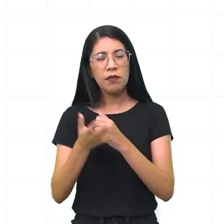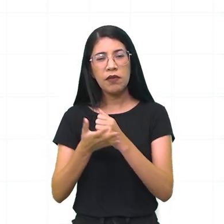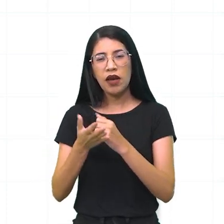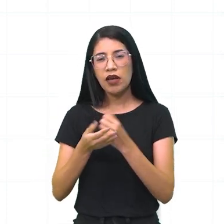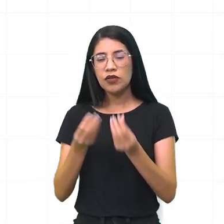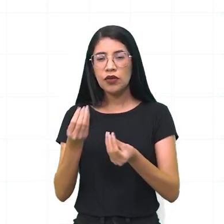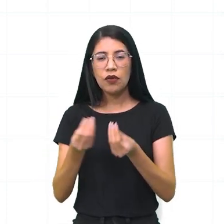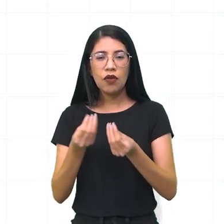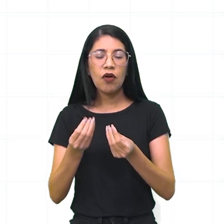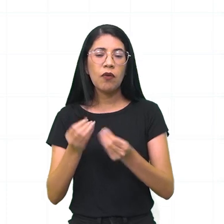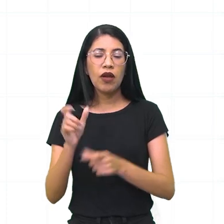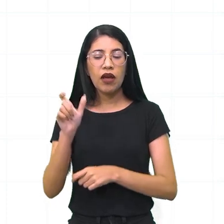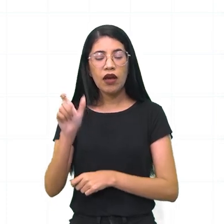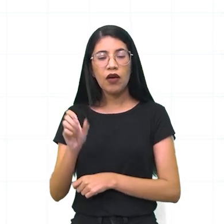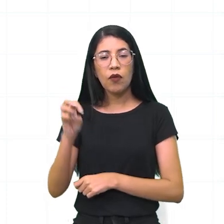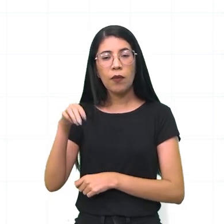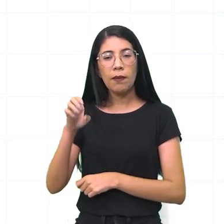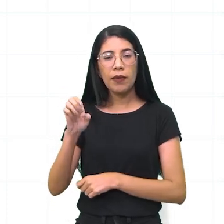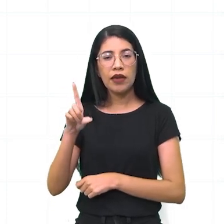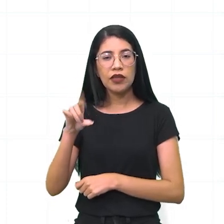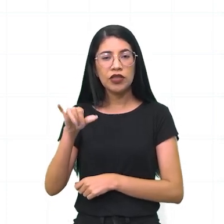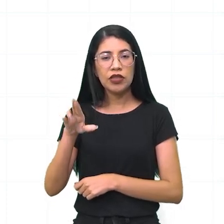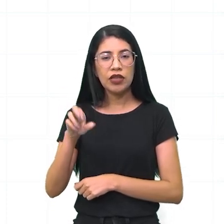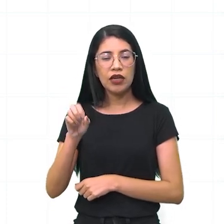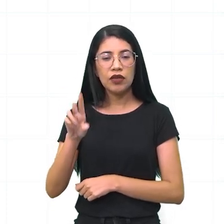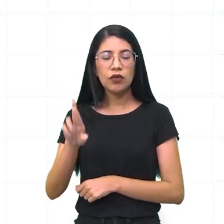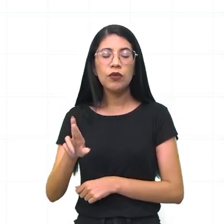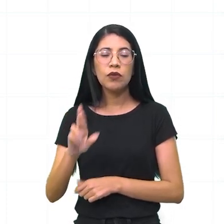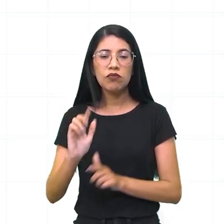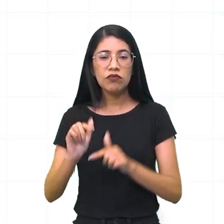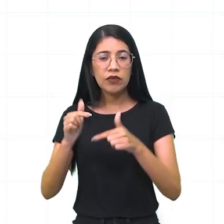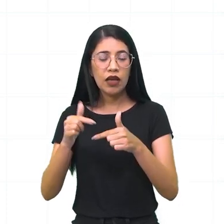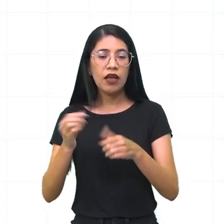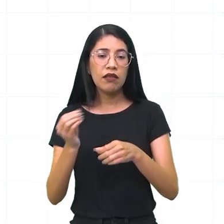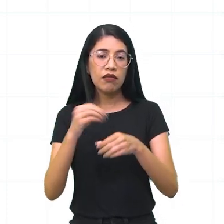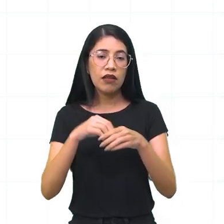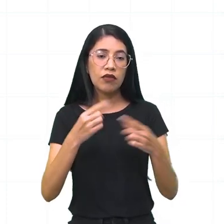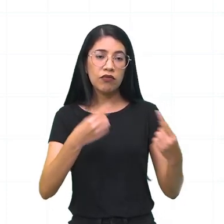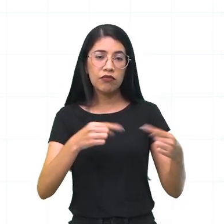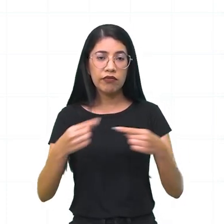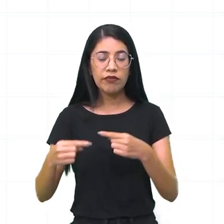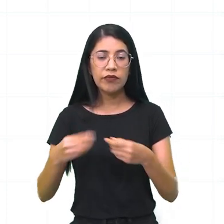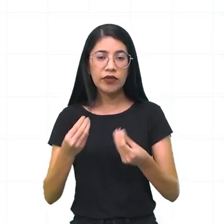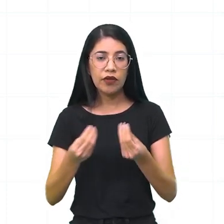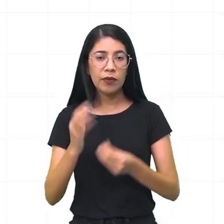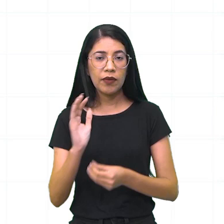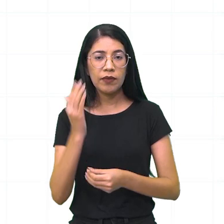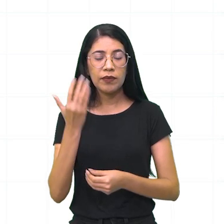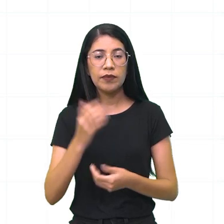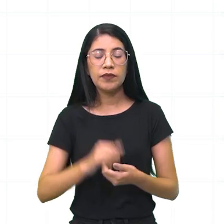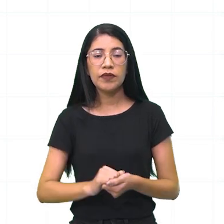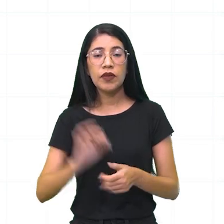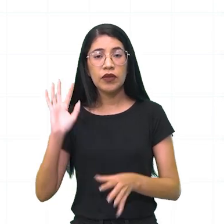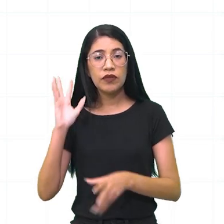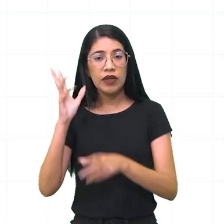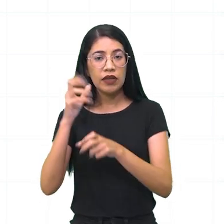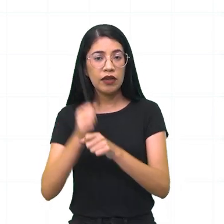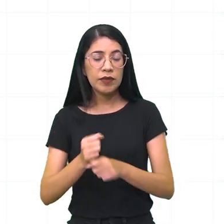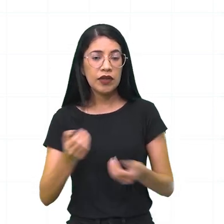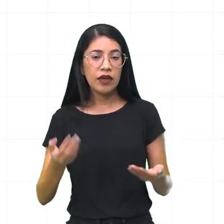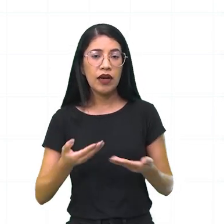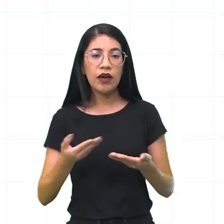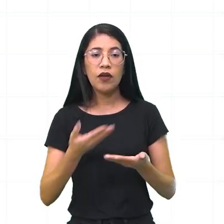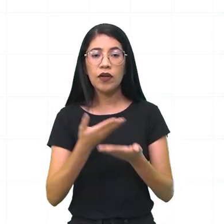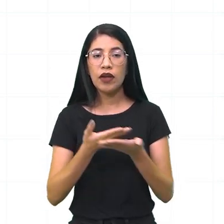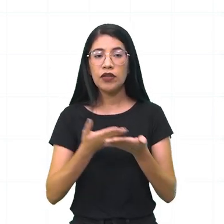basicamente, né, o que é a função de um mediador dentro de um debate, ok? Então, vamos recapitular o